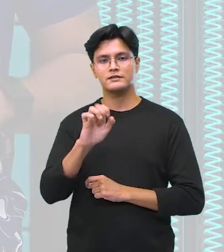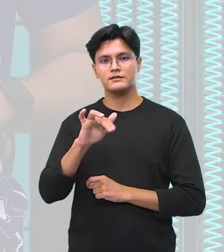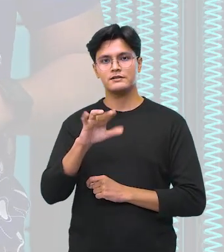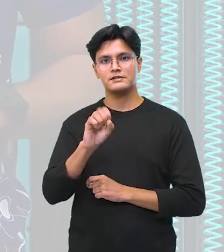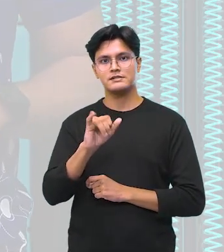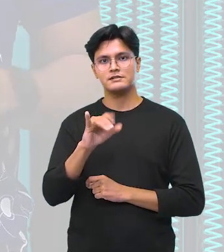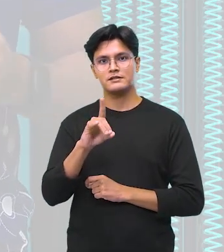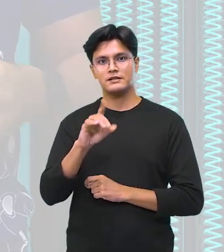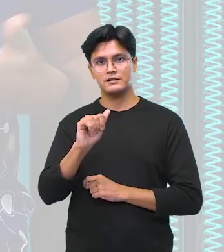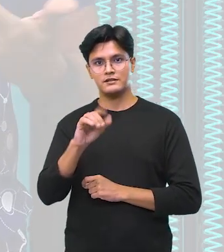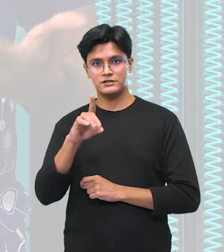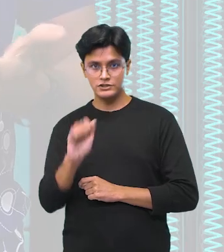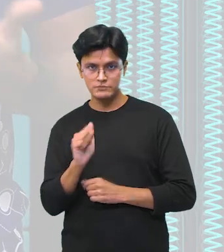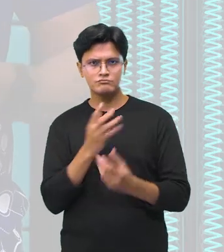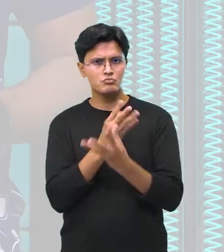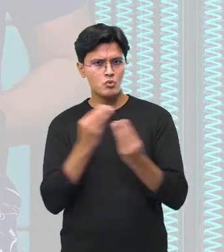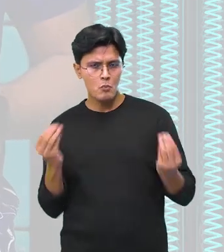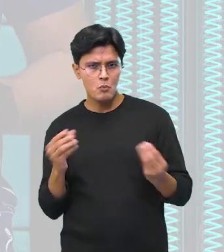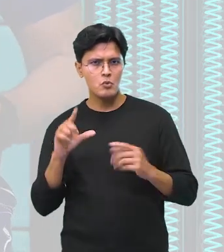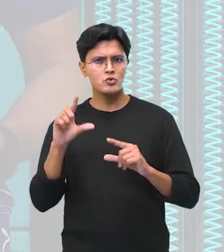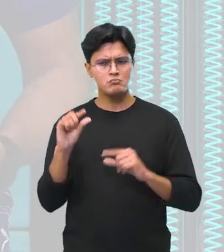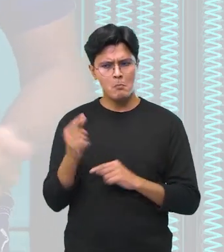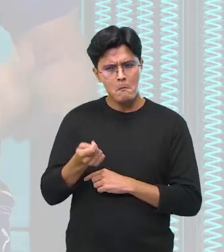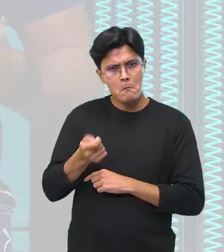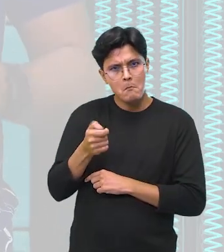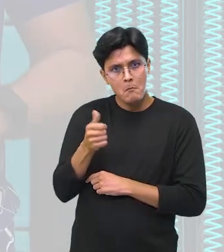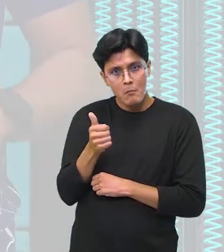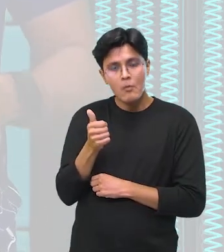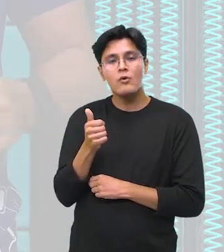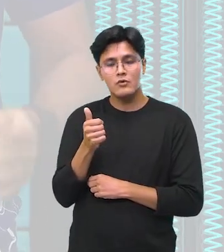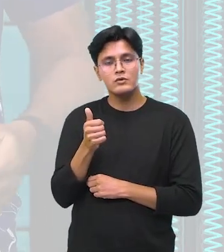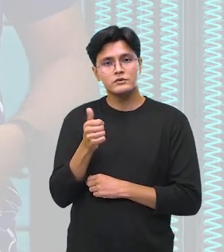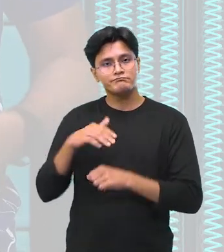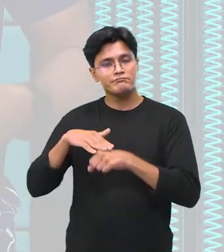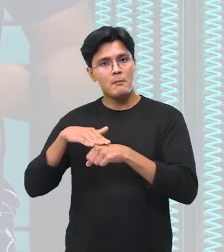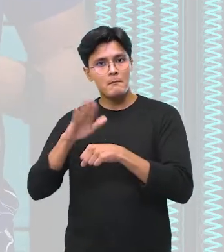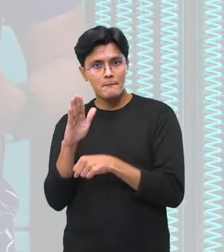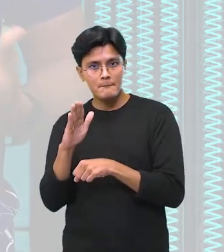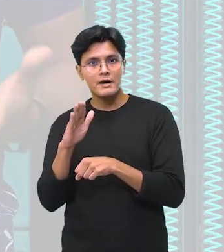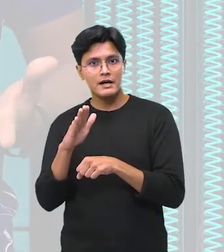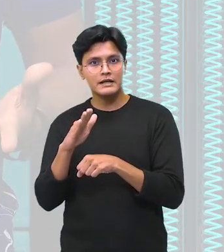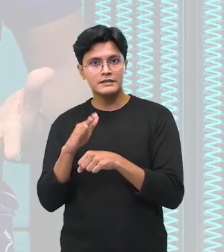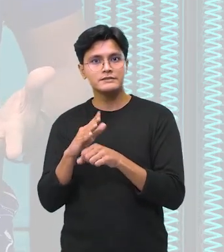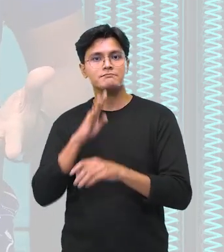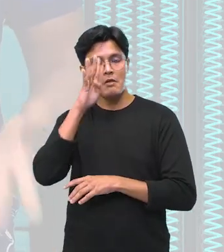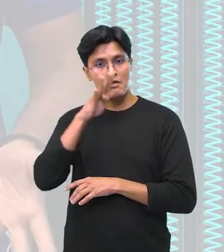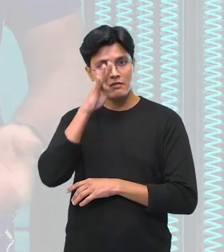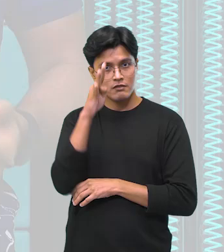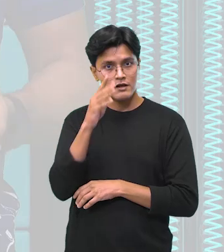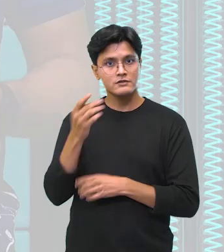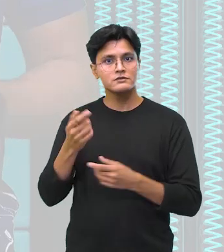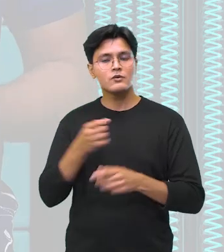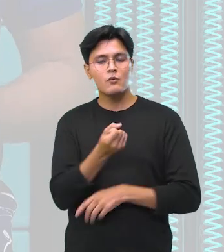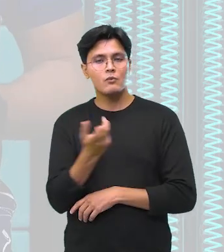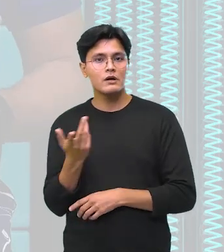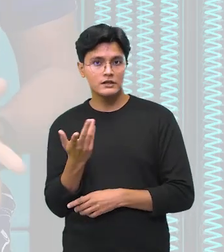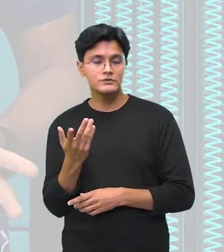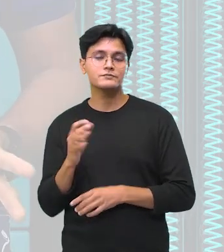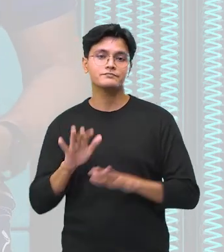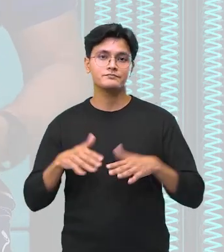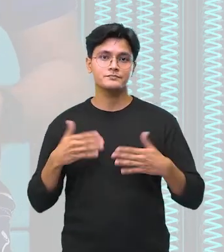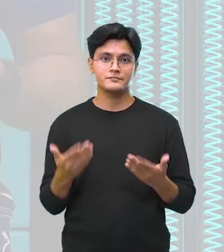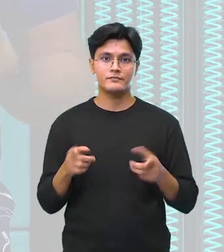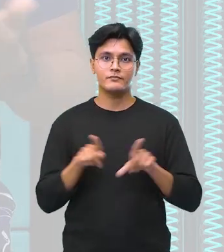de intensidade, ó, muito, pouco, bastante, mais, menos, tão, demais,